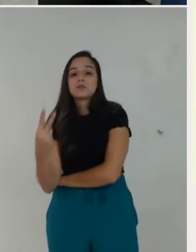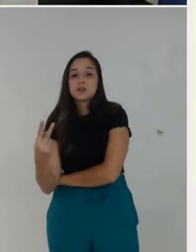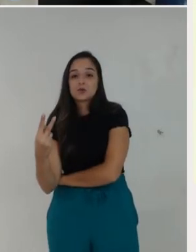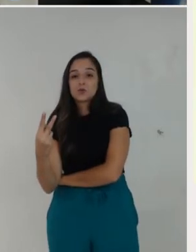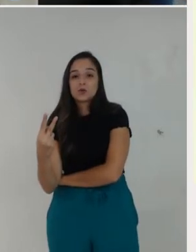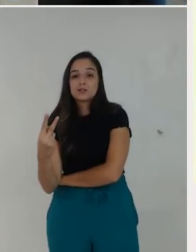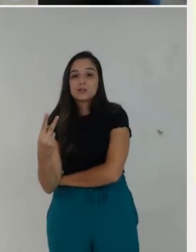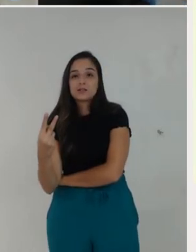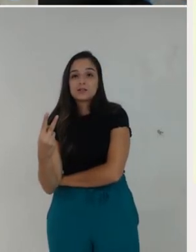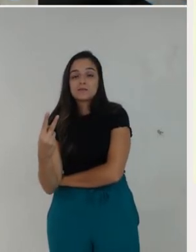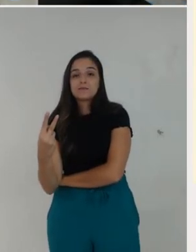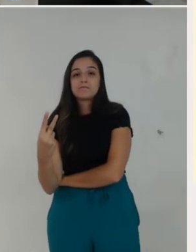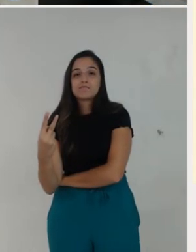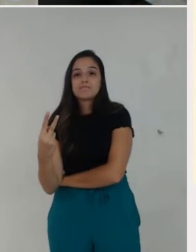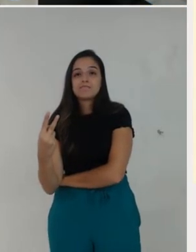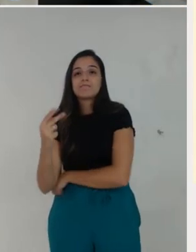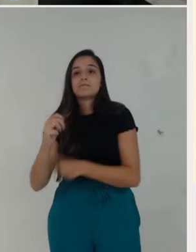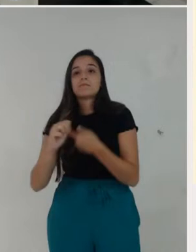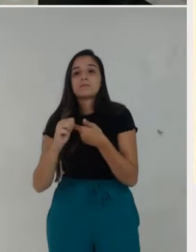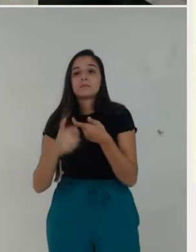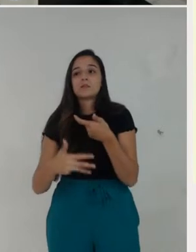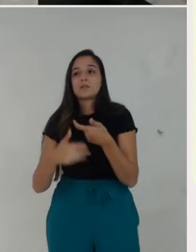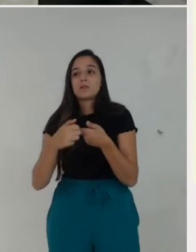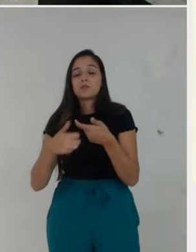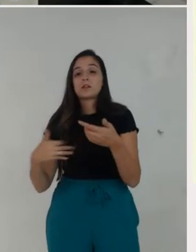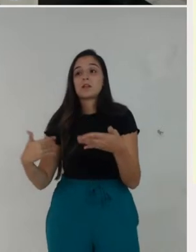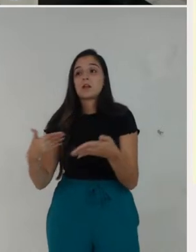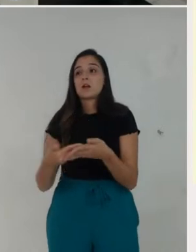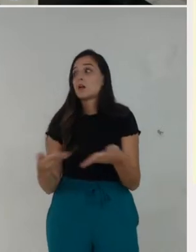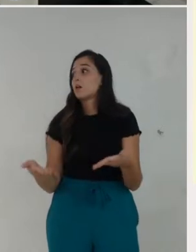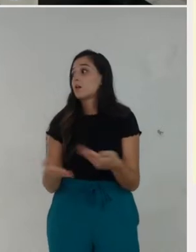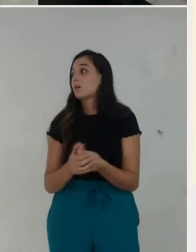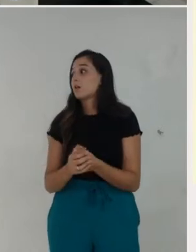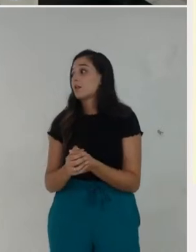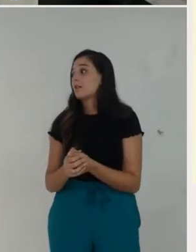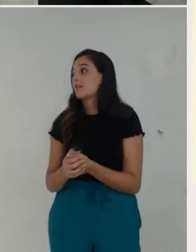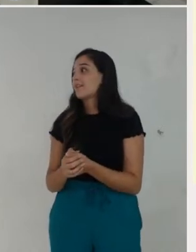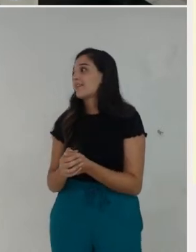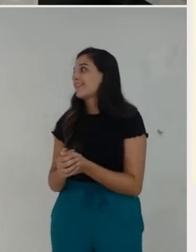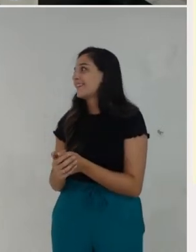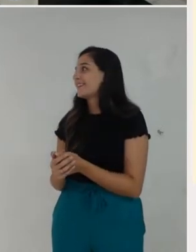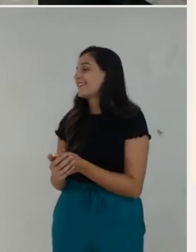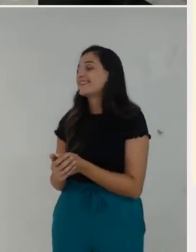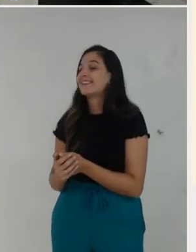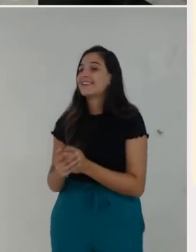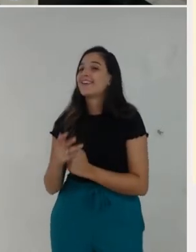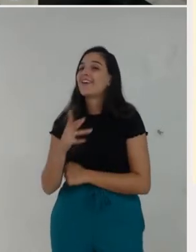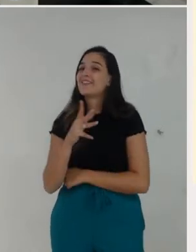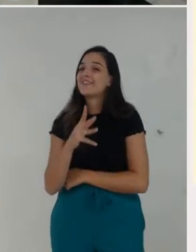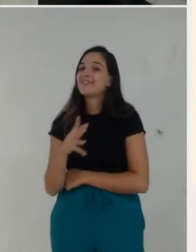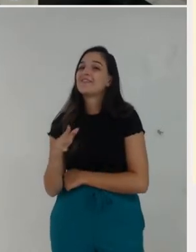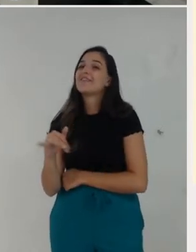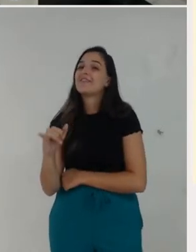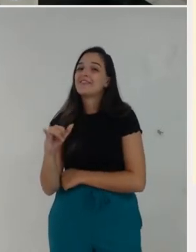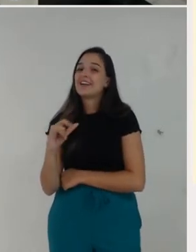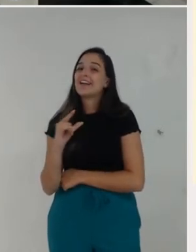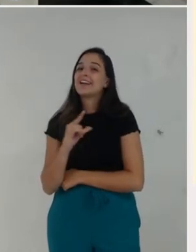332 verbetes até o momento. Tá? Tem mais três. Tem mais, sim, tem mais que estão